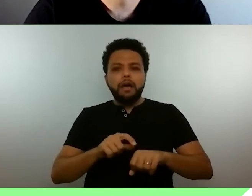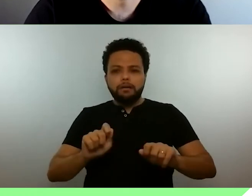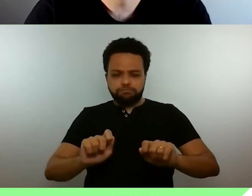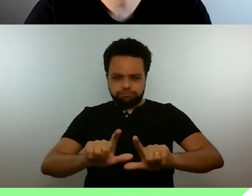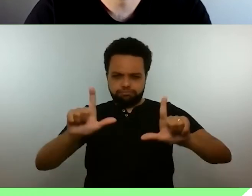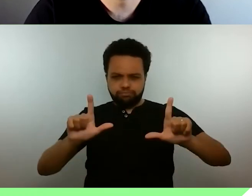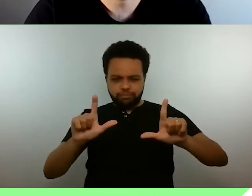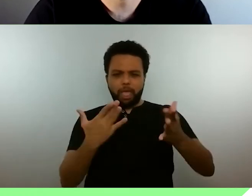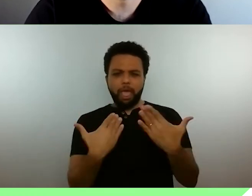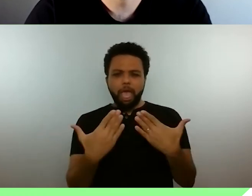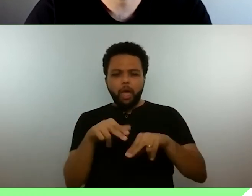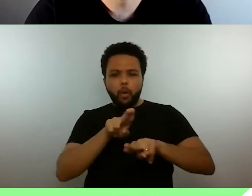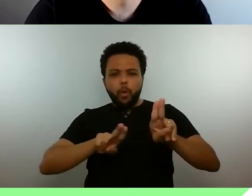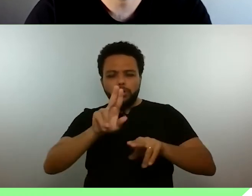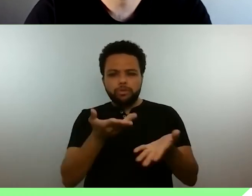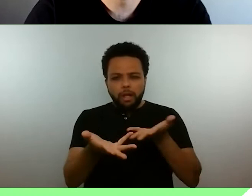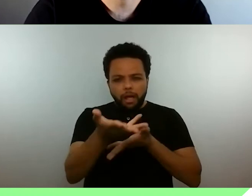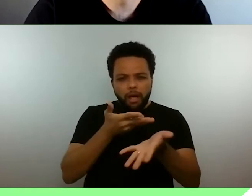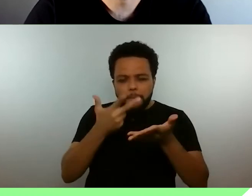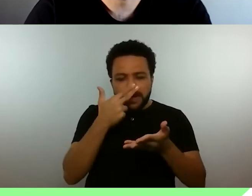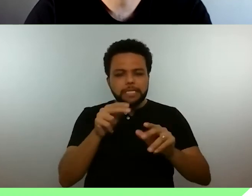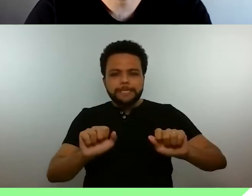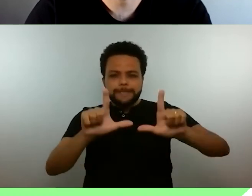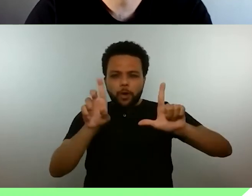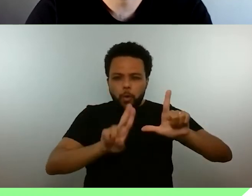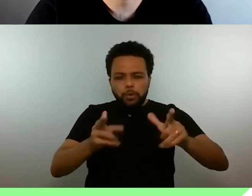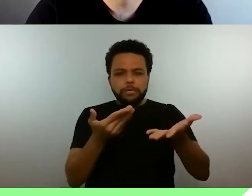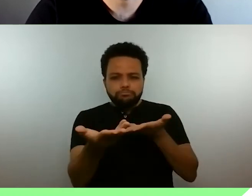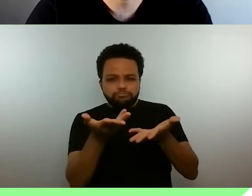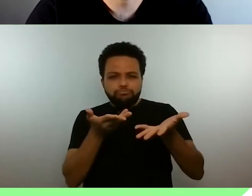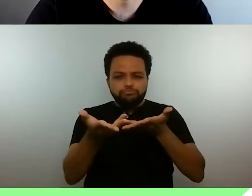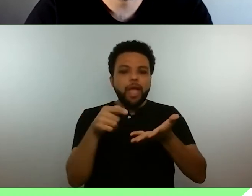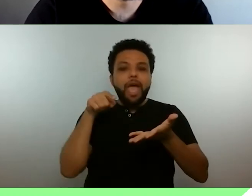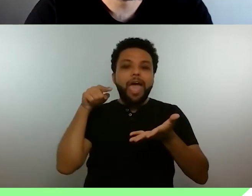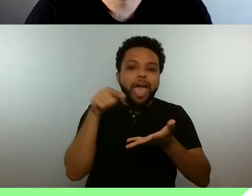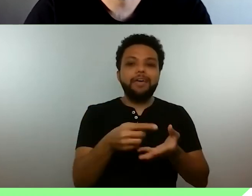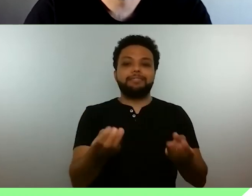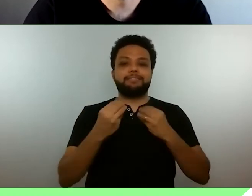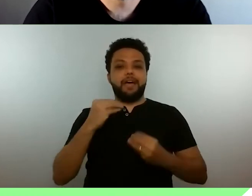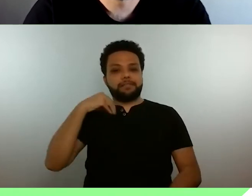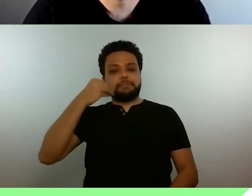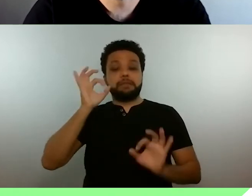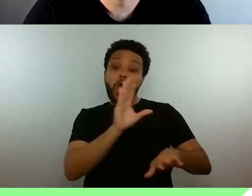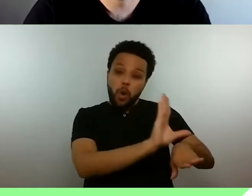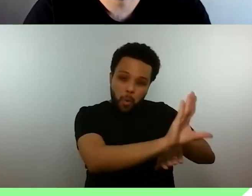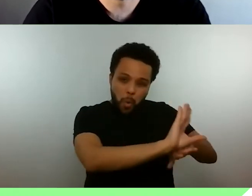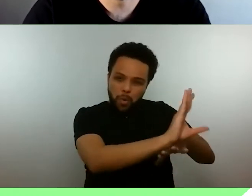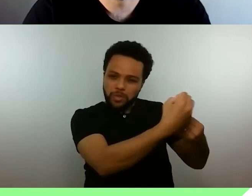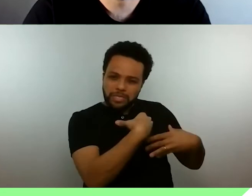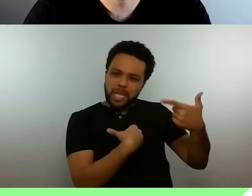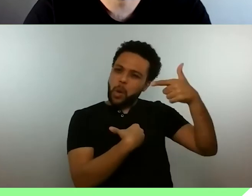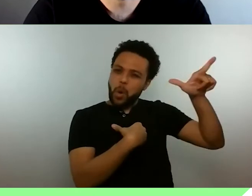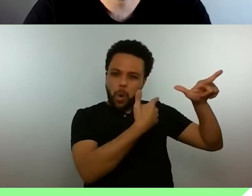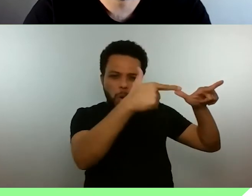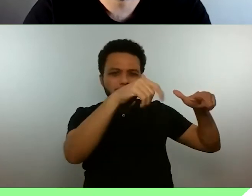ele, entendendo o uso dele. Até porque eu tenho